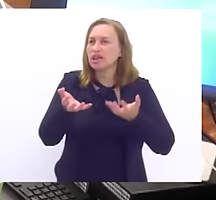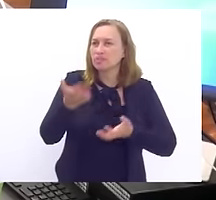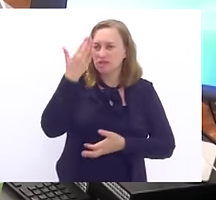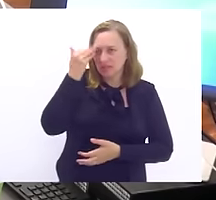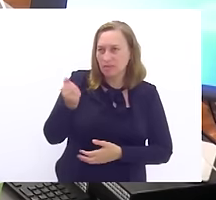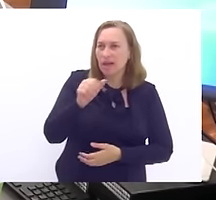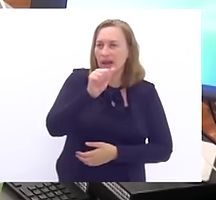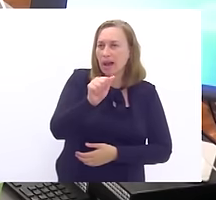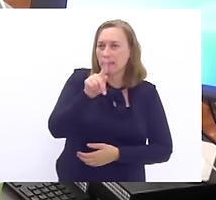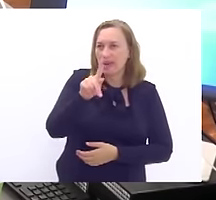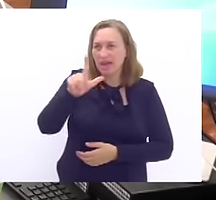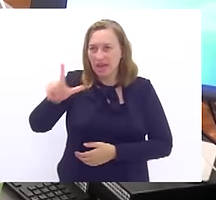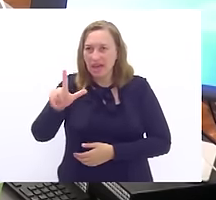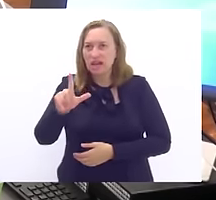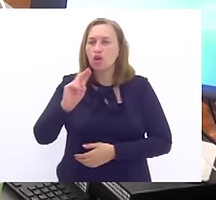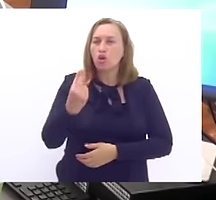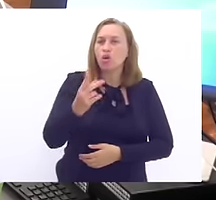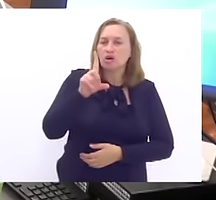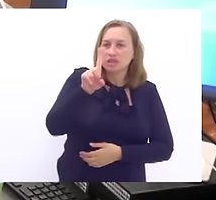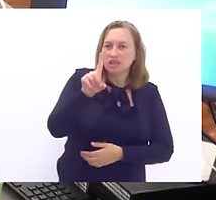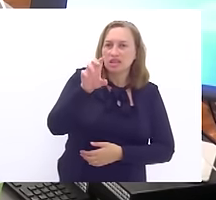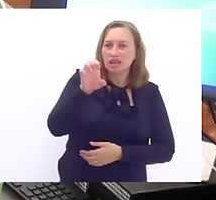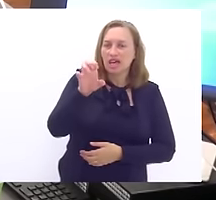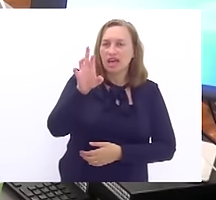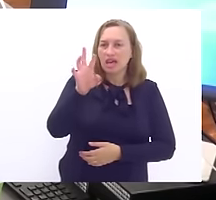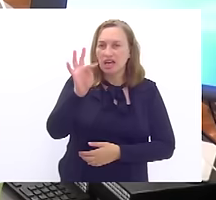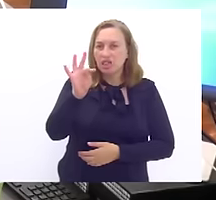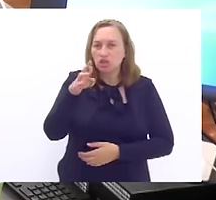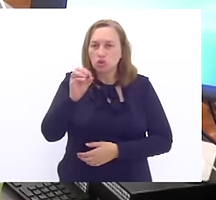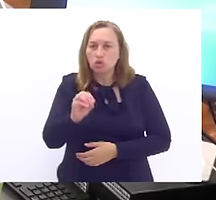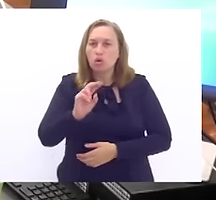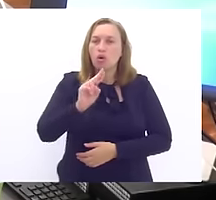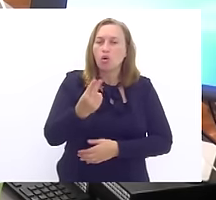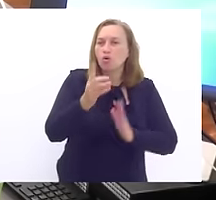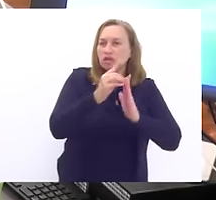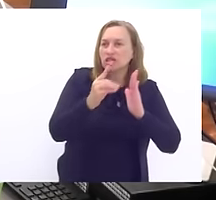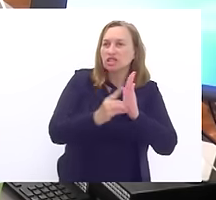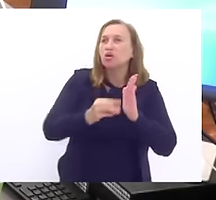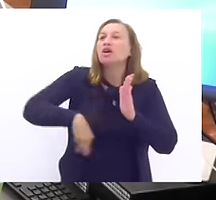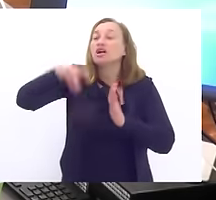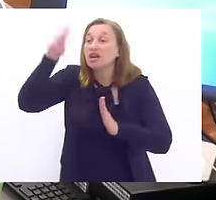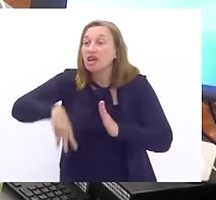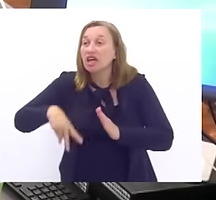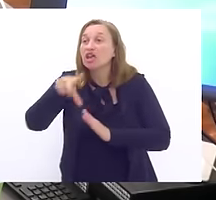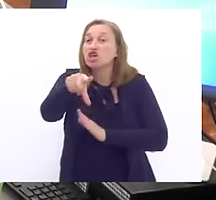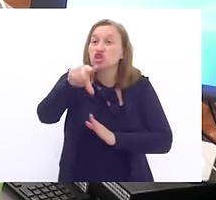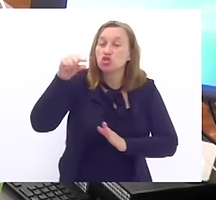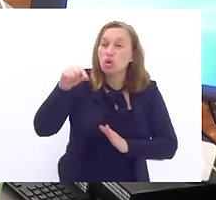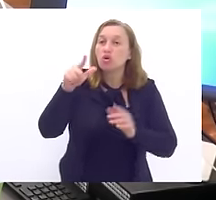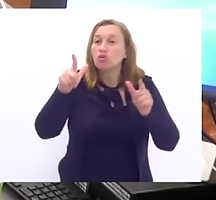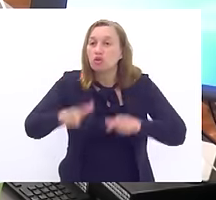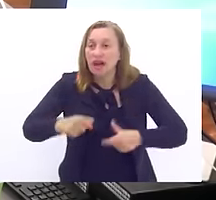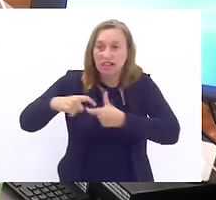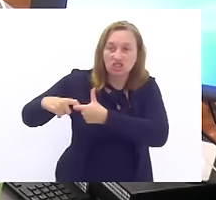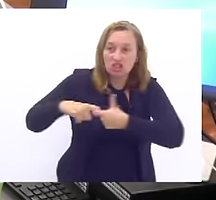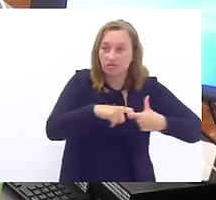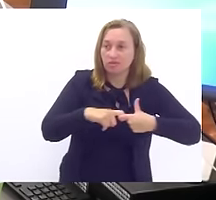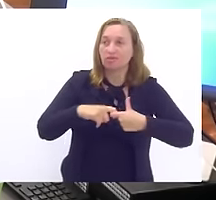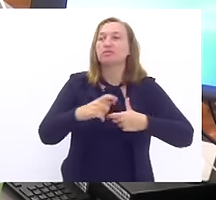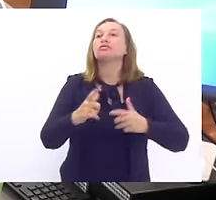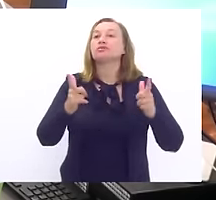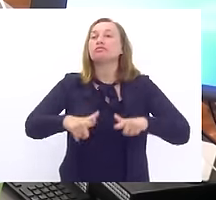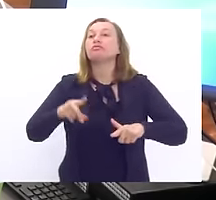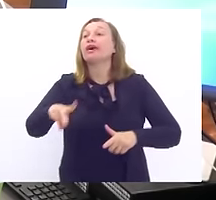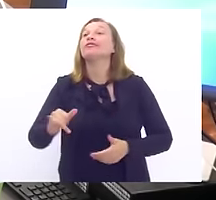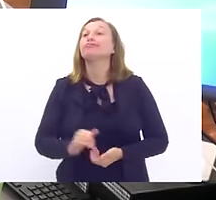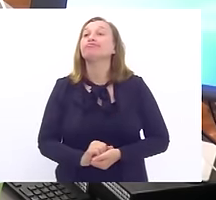se é a pele se é o Detro você é a polícia militar se é o Detran Quem determina essa decisão ali no momento da apreensão para onde